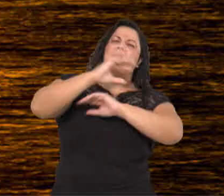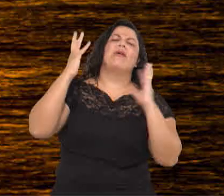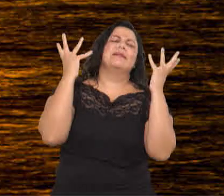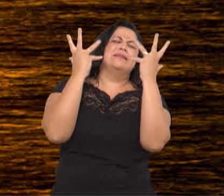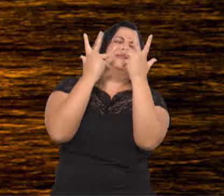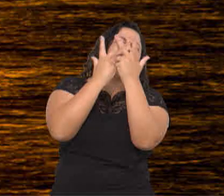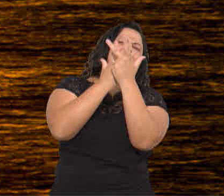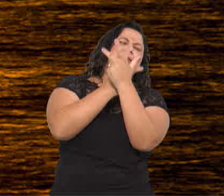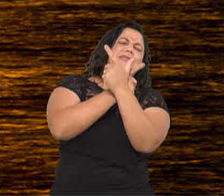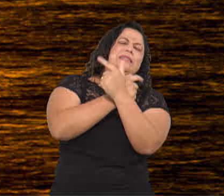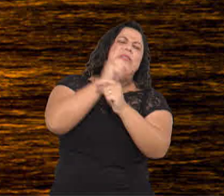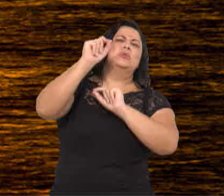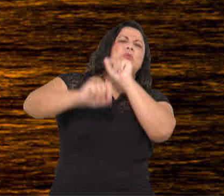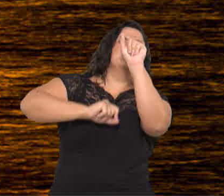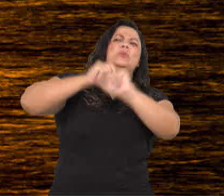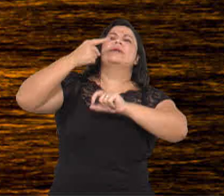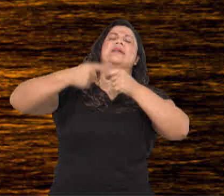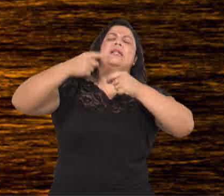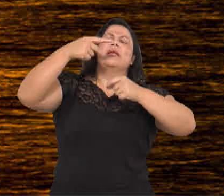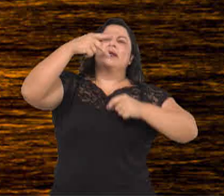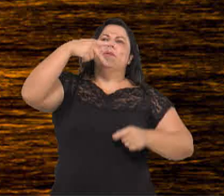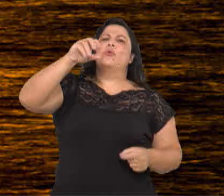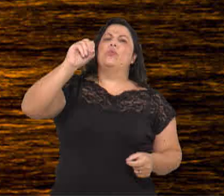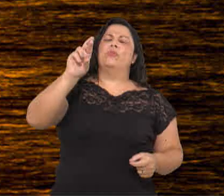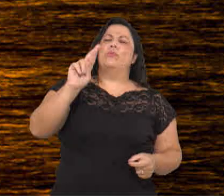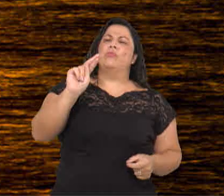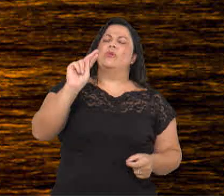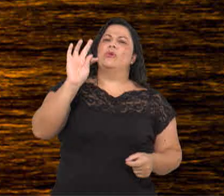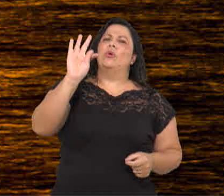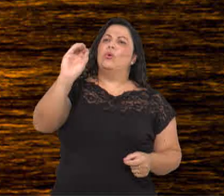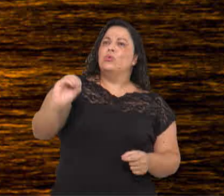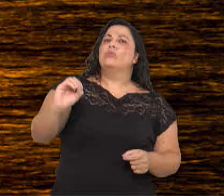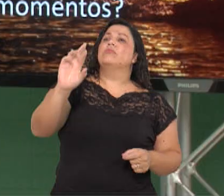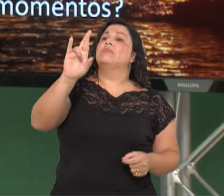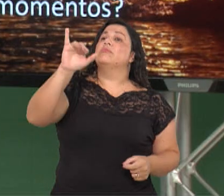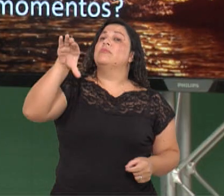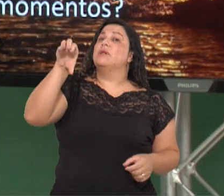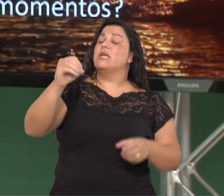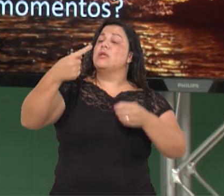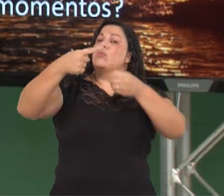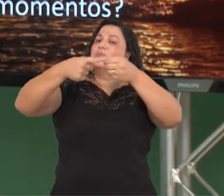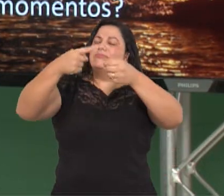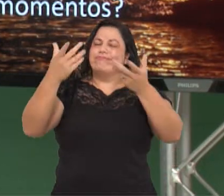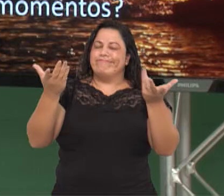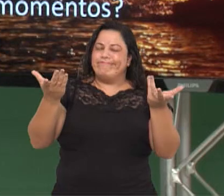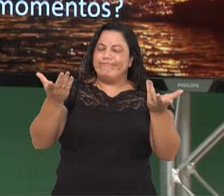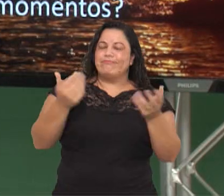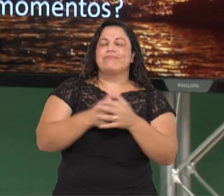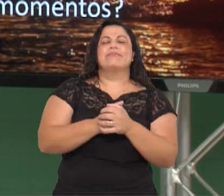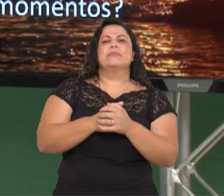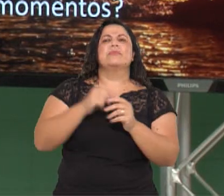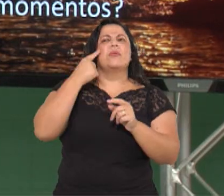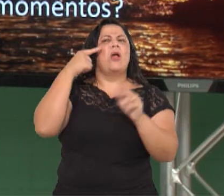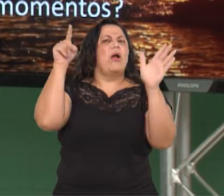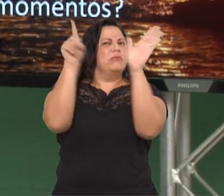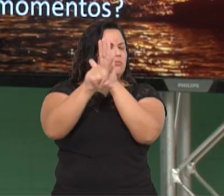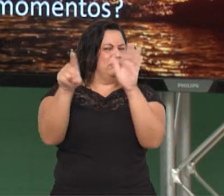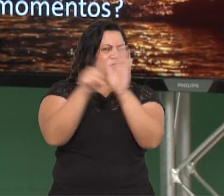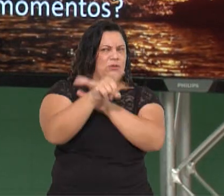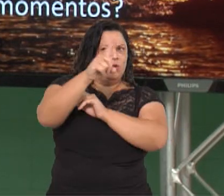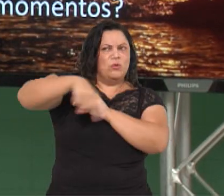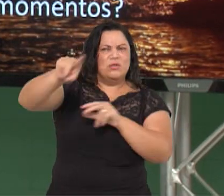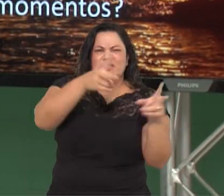Porto Rico. E olha a pergunta que eu trouxe para a gente começar a fazer a nossa discussão da aula de hoje. Você já observou